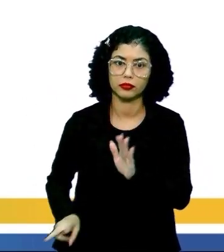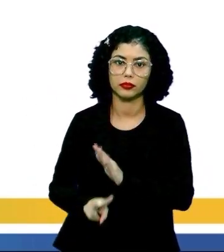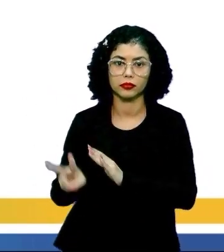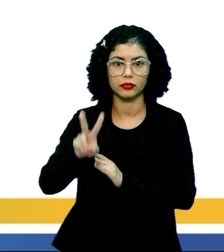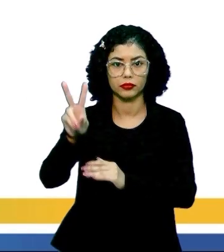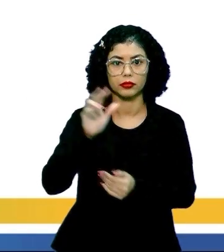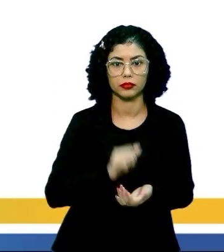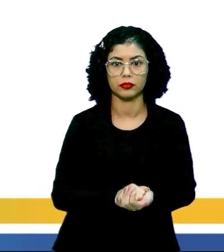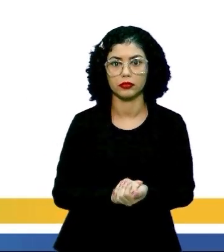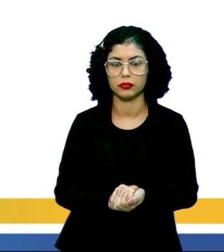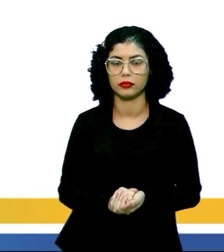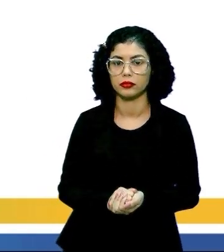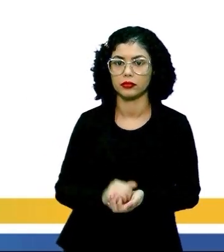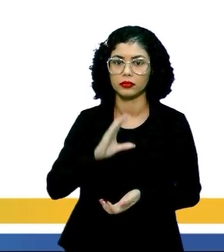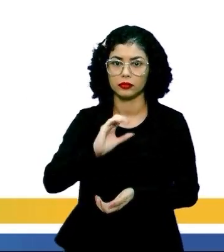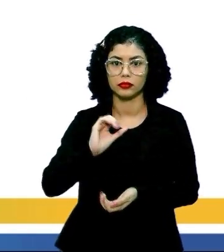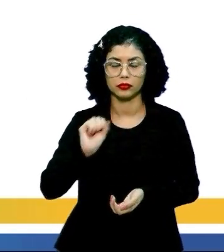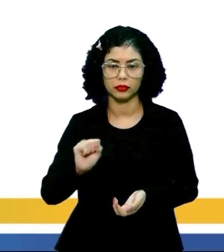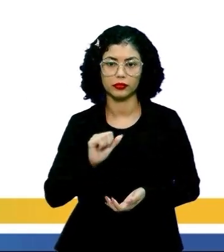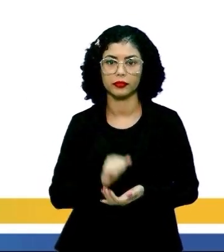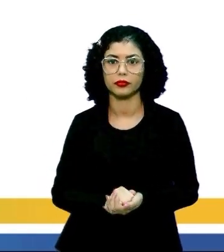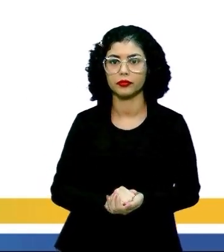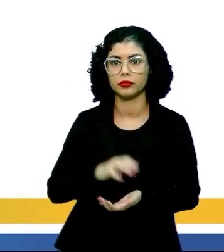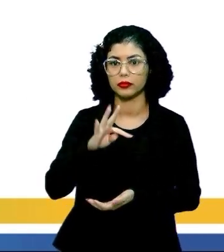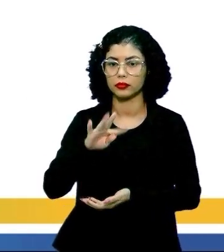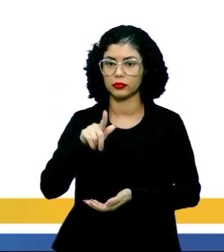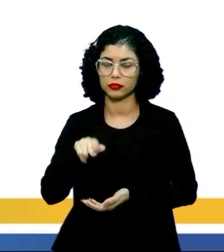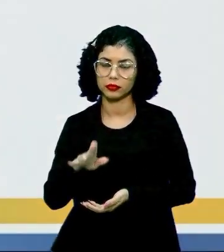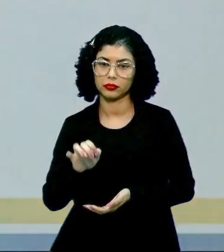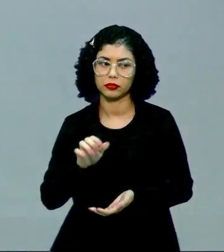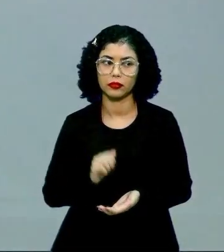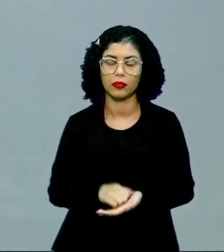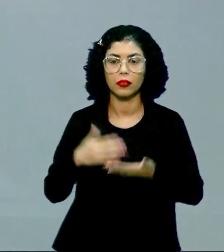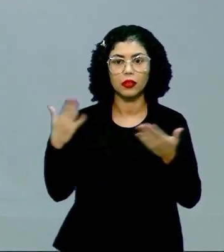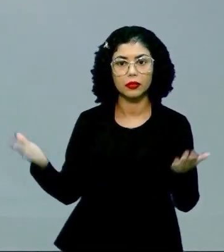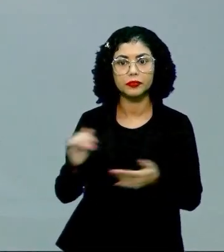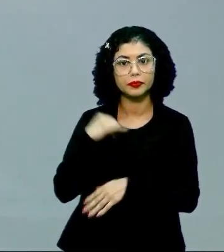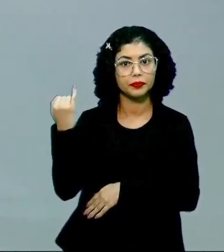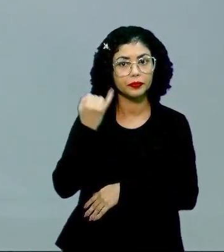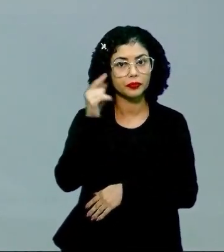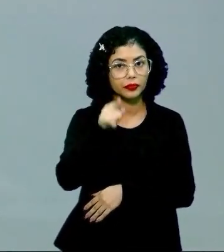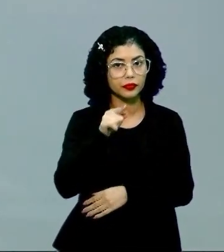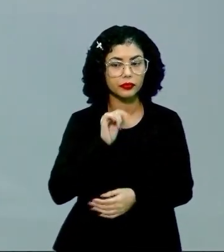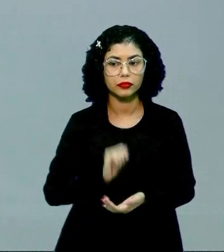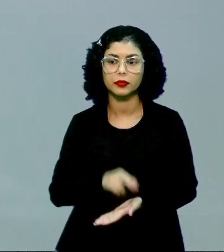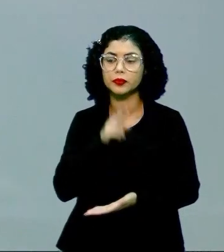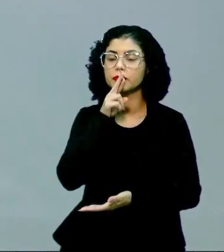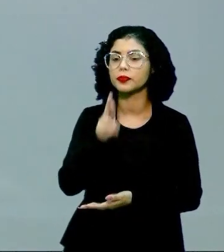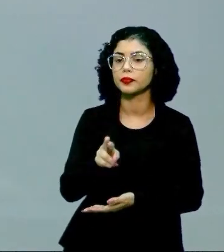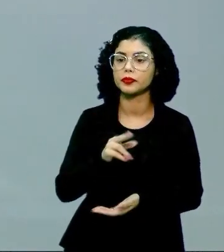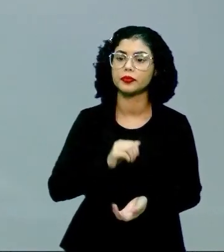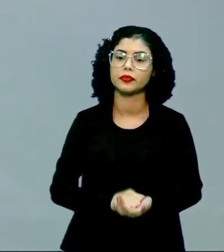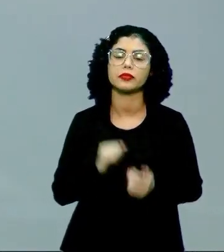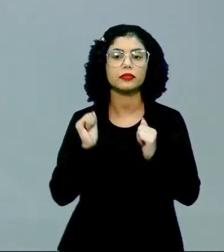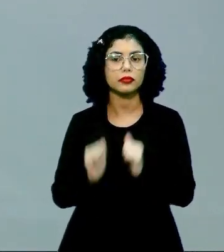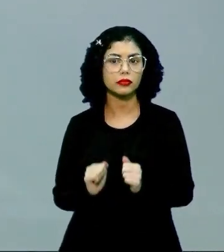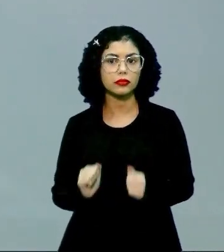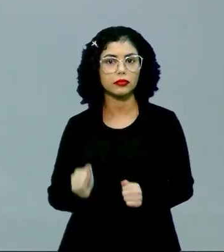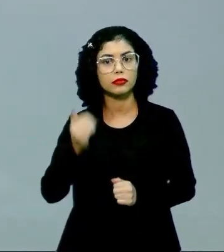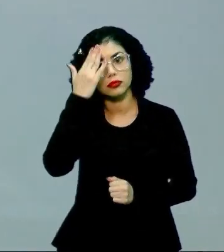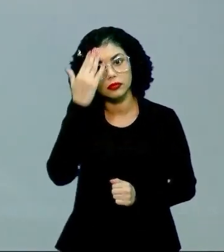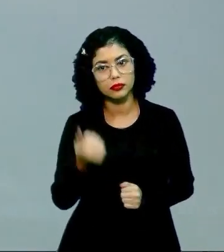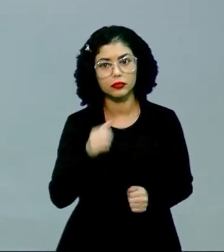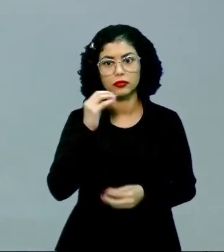de 45º cosseno de 45º e tangente de 45º é muito importante que para resolver essa questão a gente possa ter uma